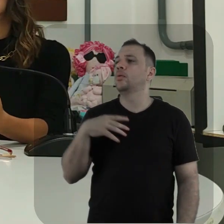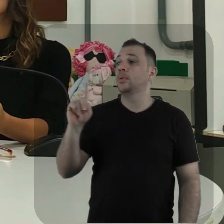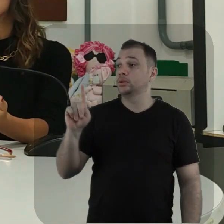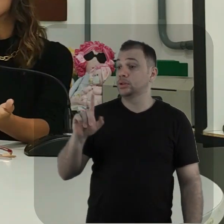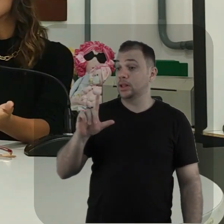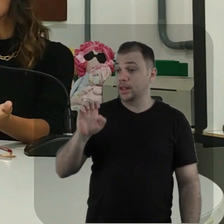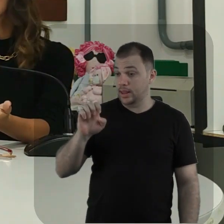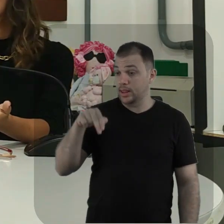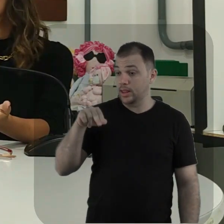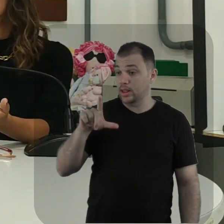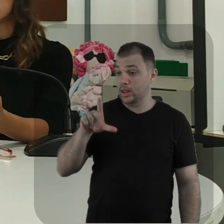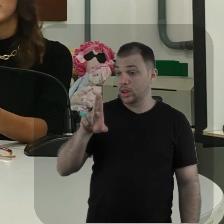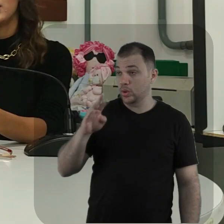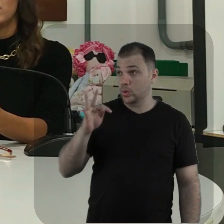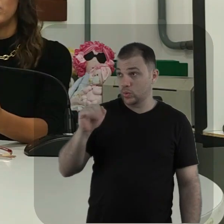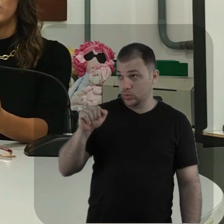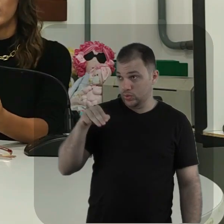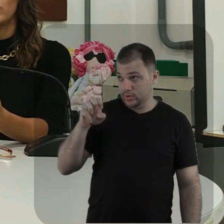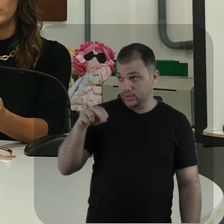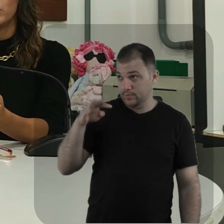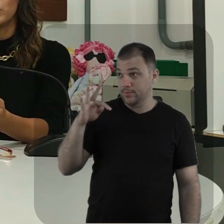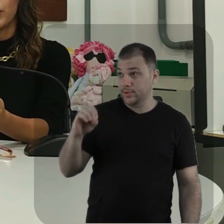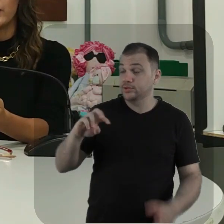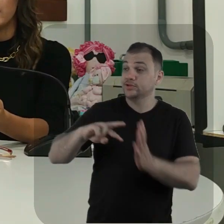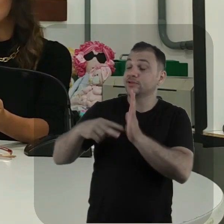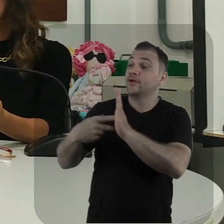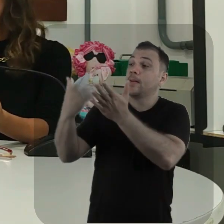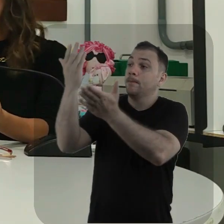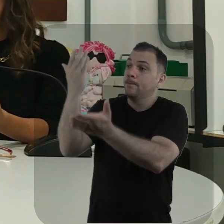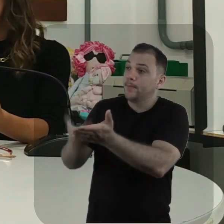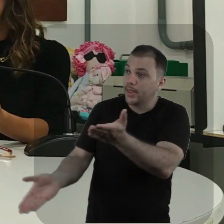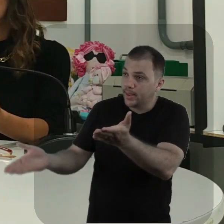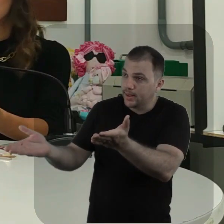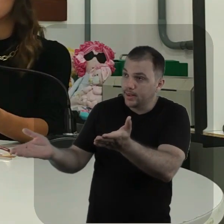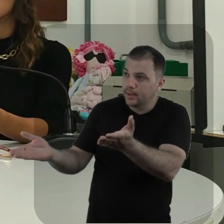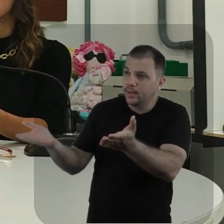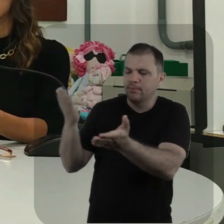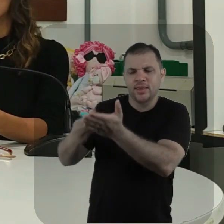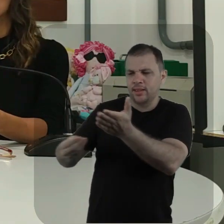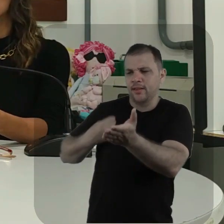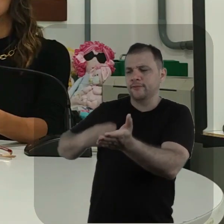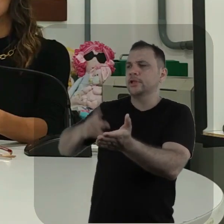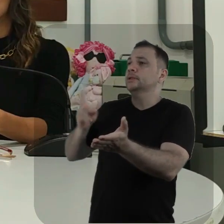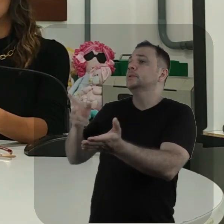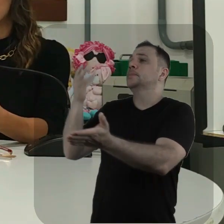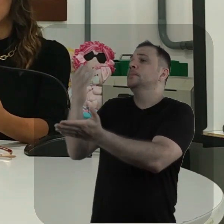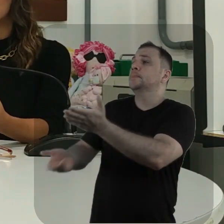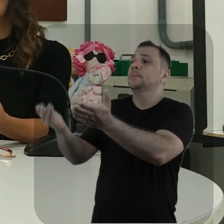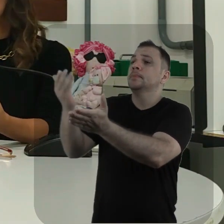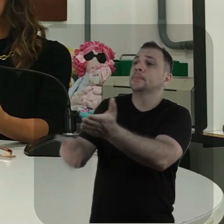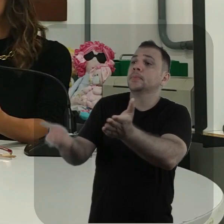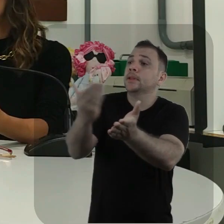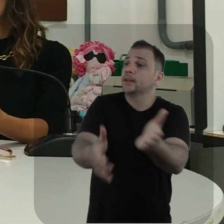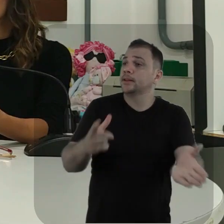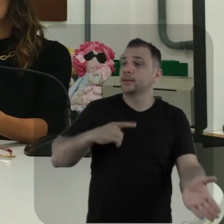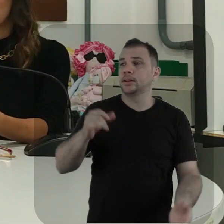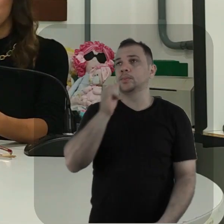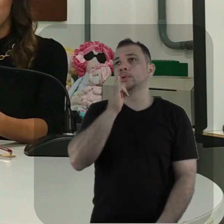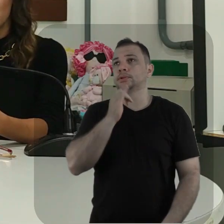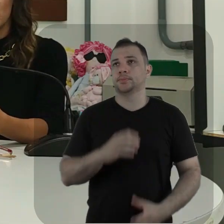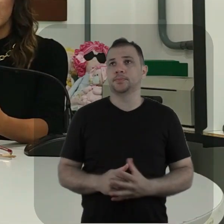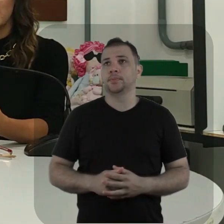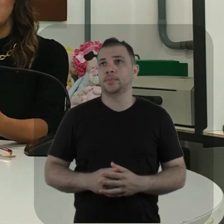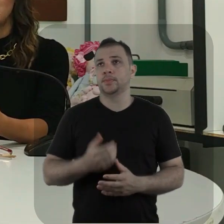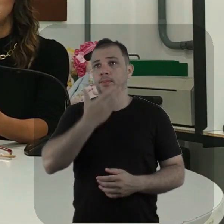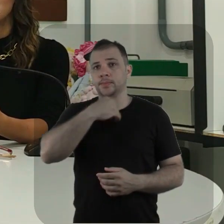muito respeito às perdas da vida. E a gente está o tempo todo perdendo alguma coisa, né? Os filhos saem de casa, essa pessoa